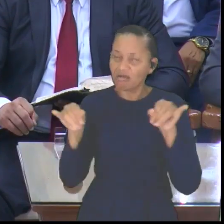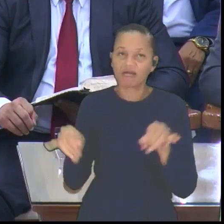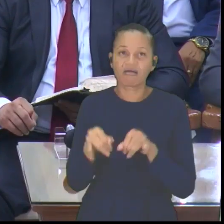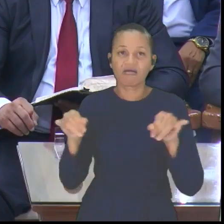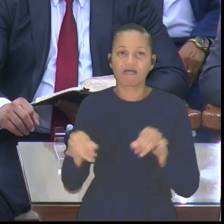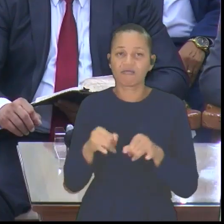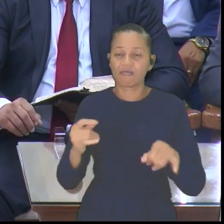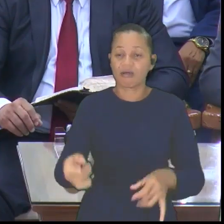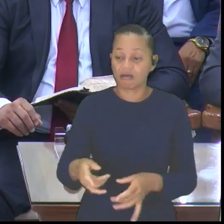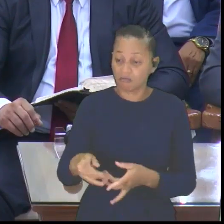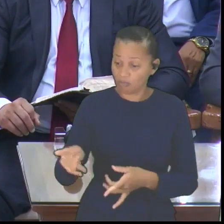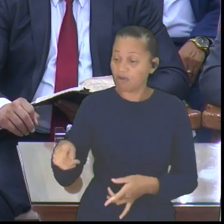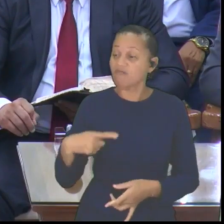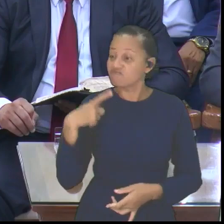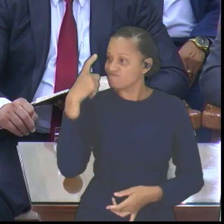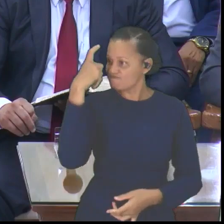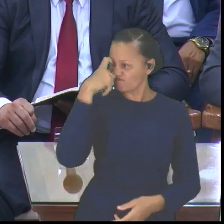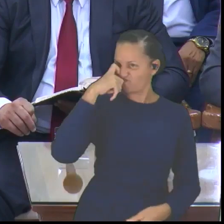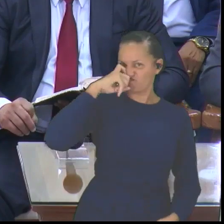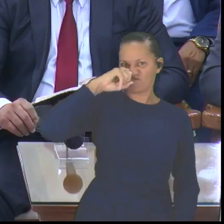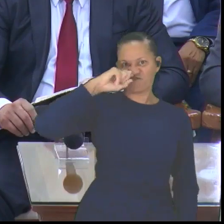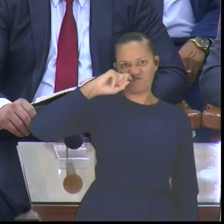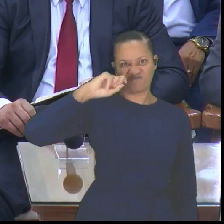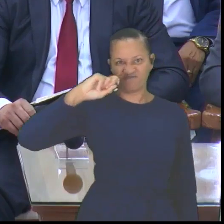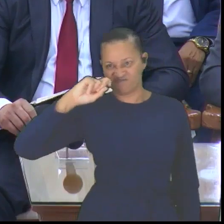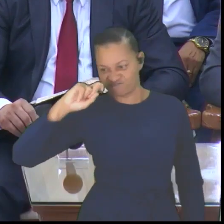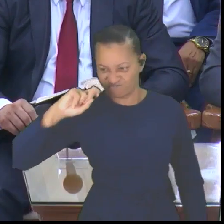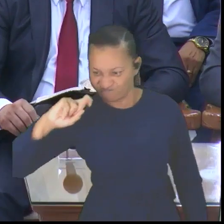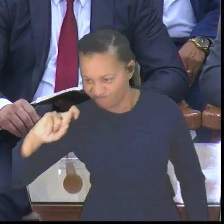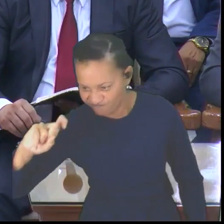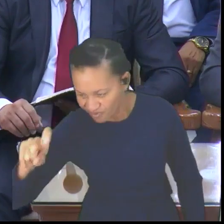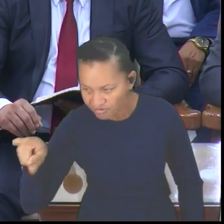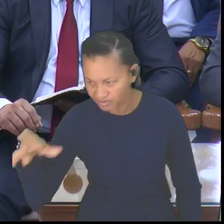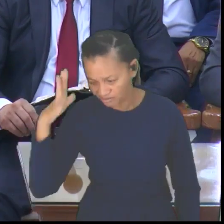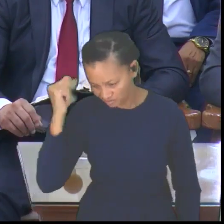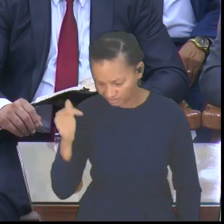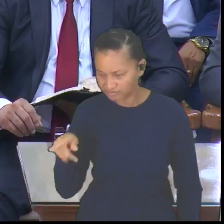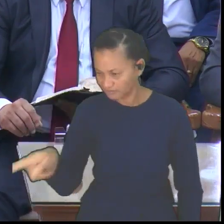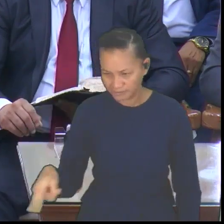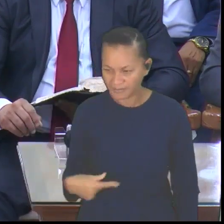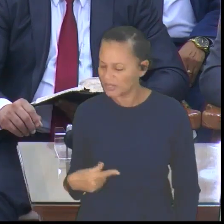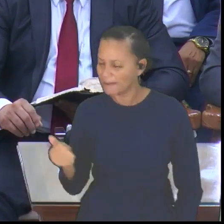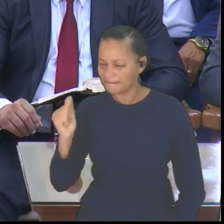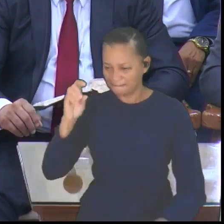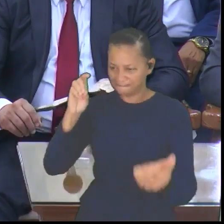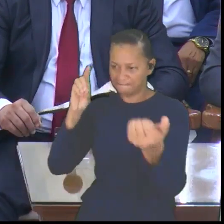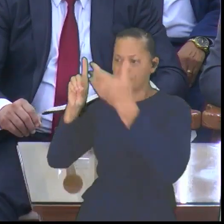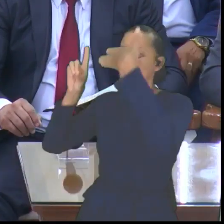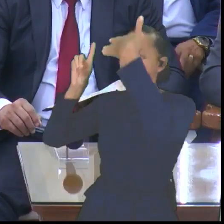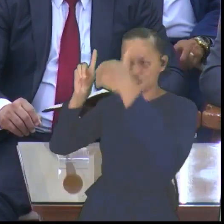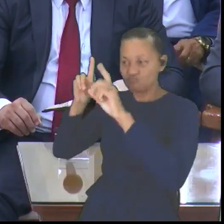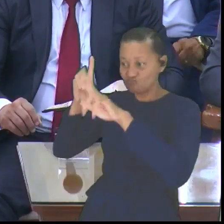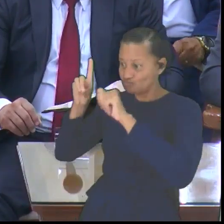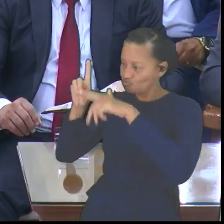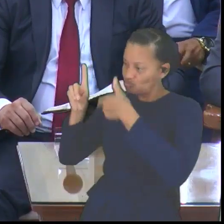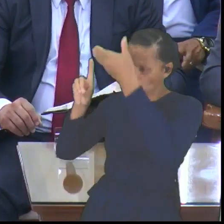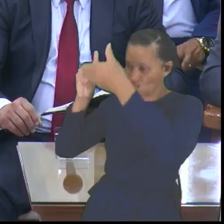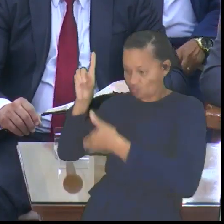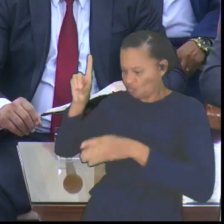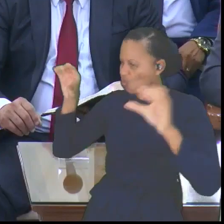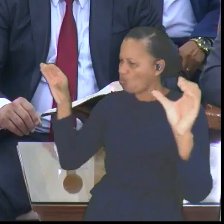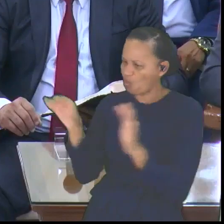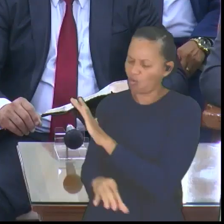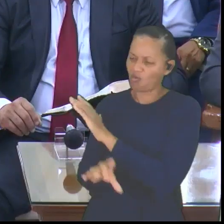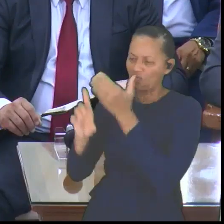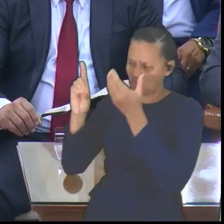fazer um anzol do tamanho da sua venta, para lhe arrastar. Para você saber que ninguém me humilha não. Eu sou o que sou, eu sou o que sou,